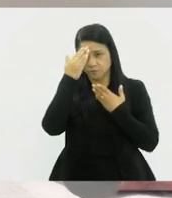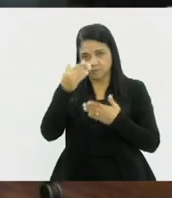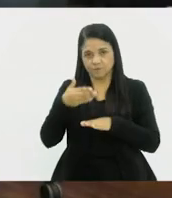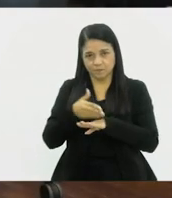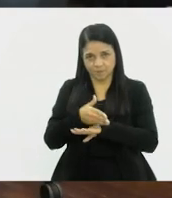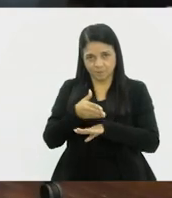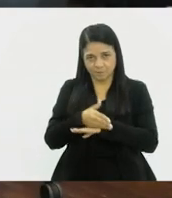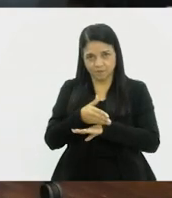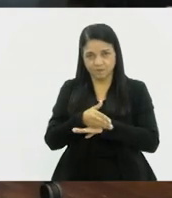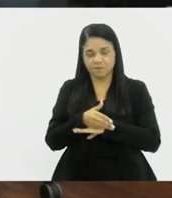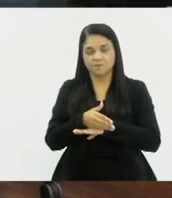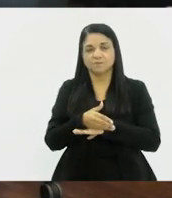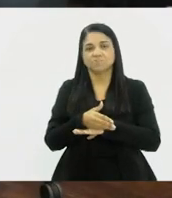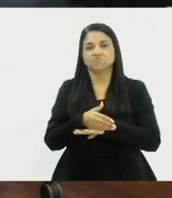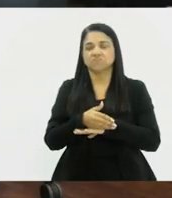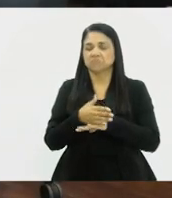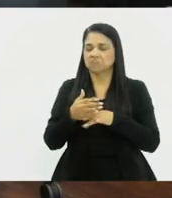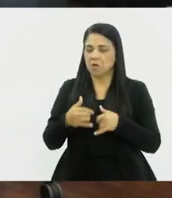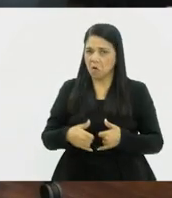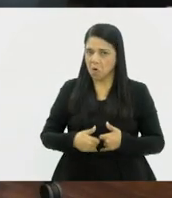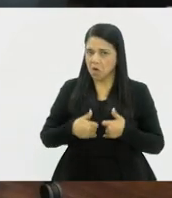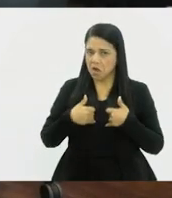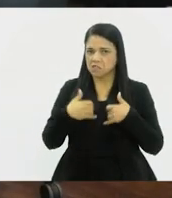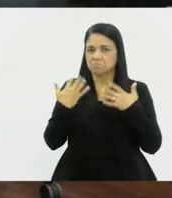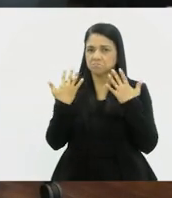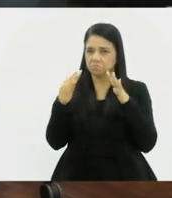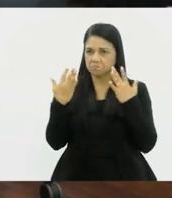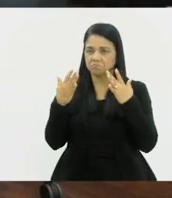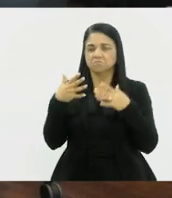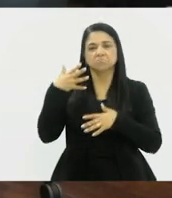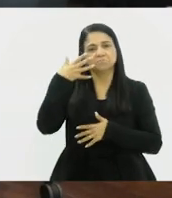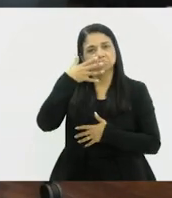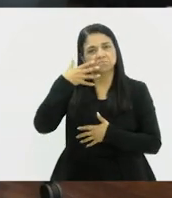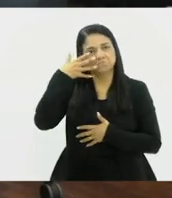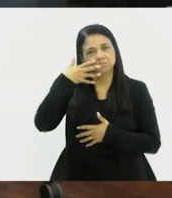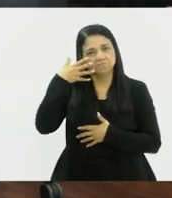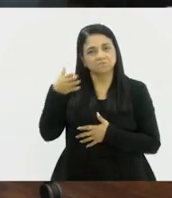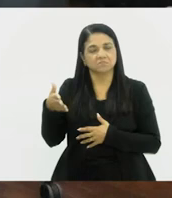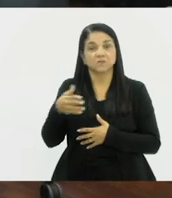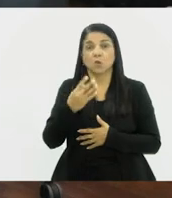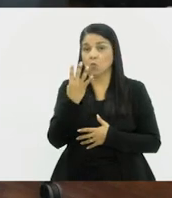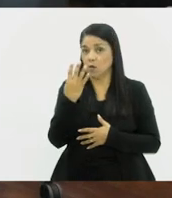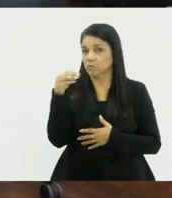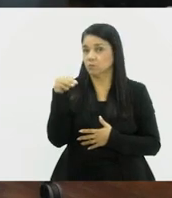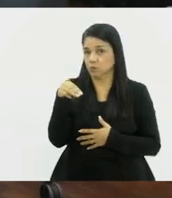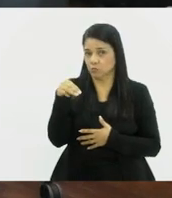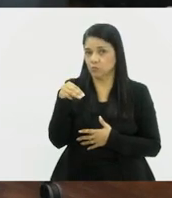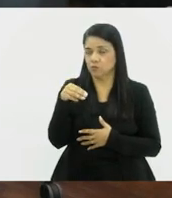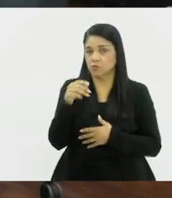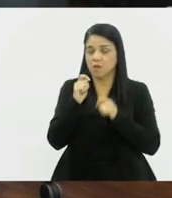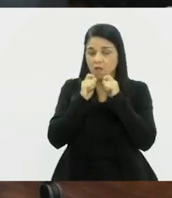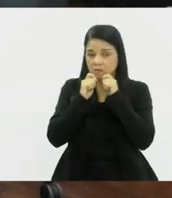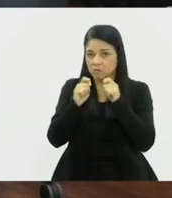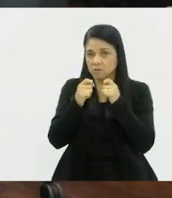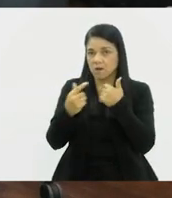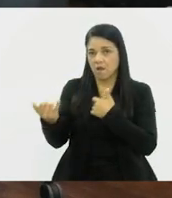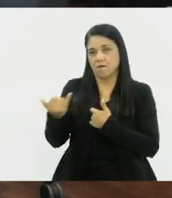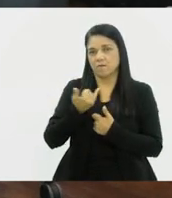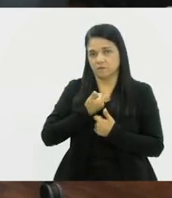aqui aqui pela tua coragem e a palavra é sua eu peço que tem 4 minutos que Assessoria aviso quando faltar